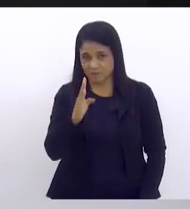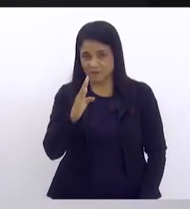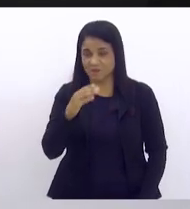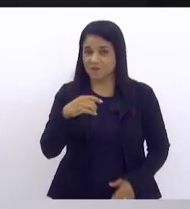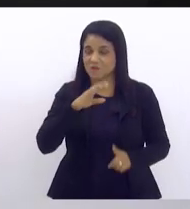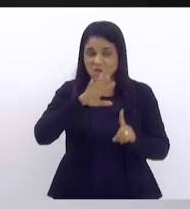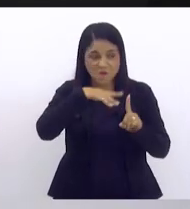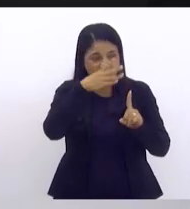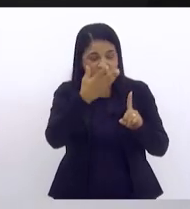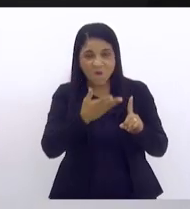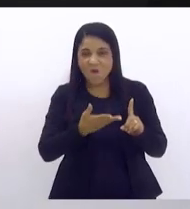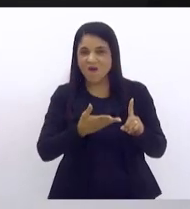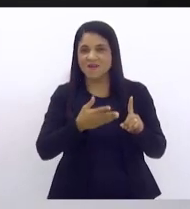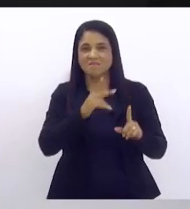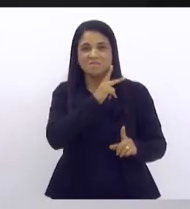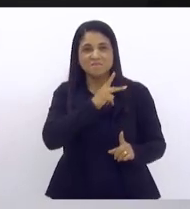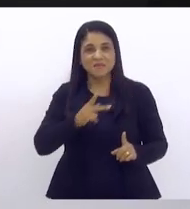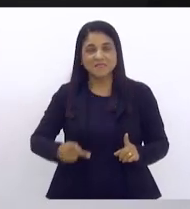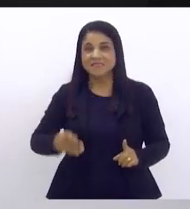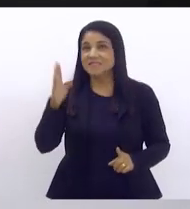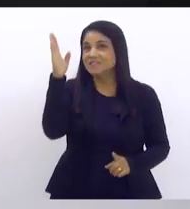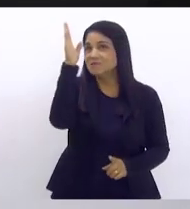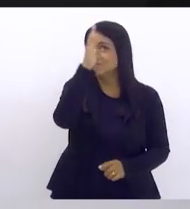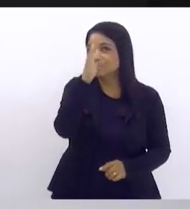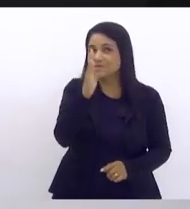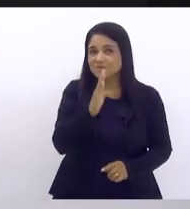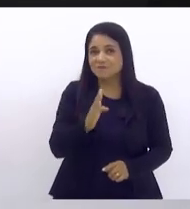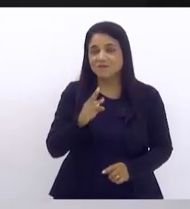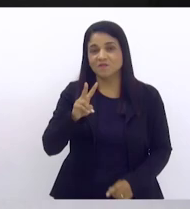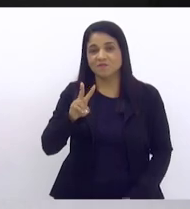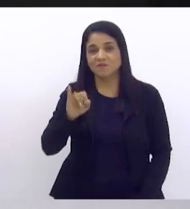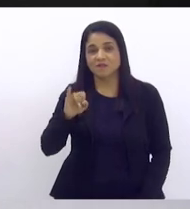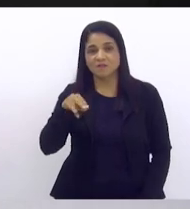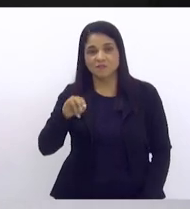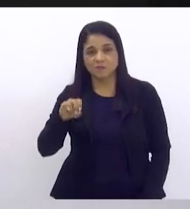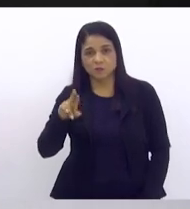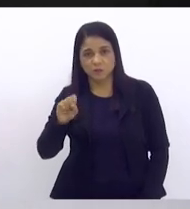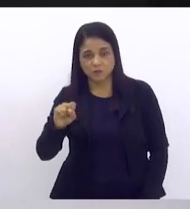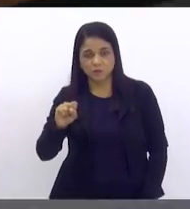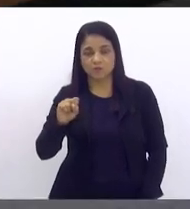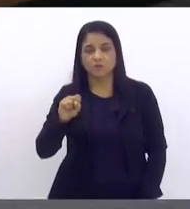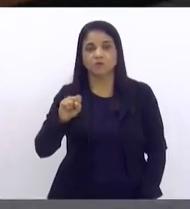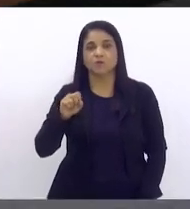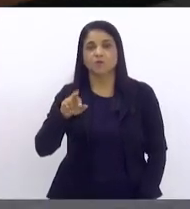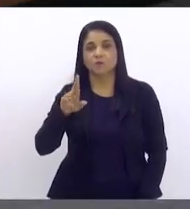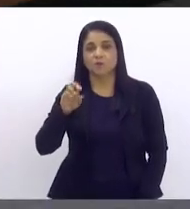temos hoje ter aqui o nosso presidente nacional, Vinícius Rodrigues Simões, por favor.